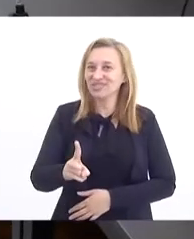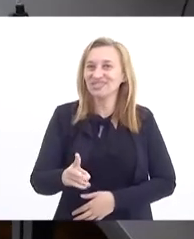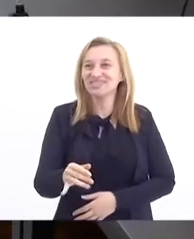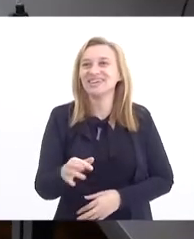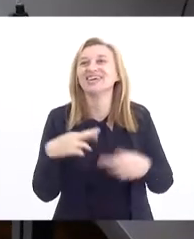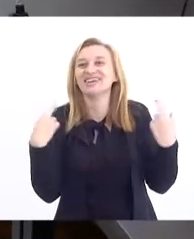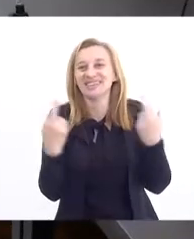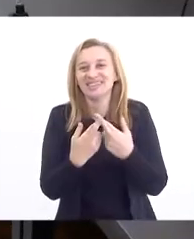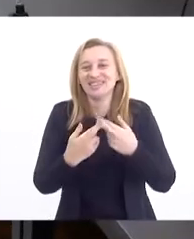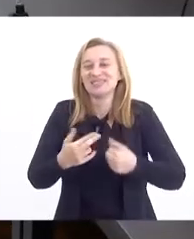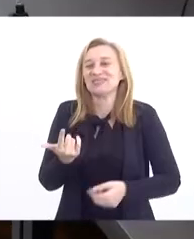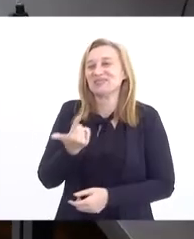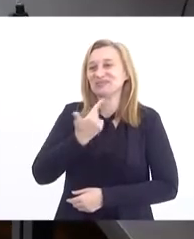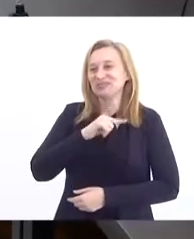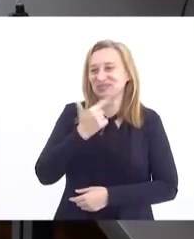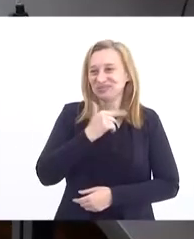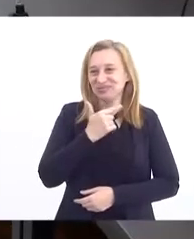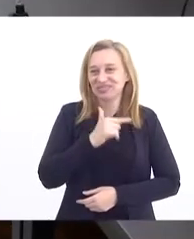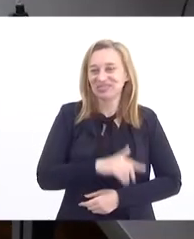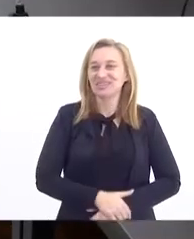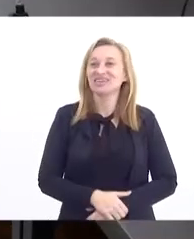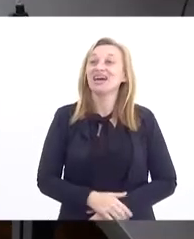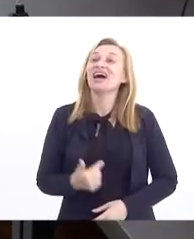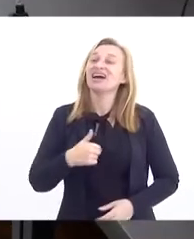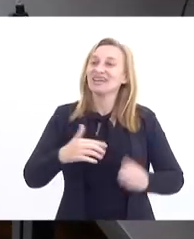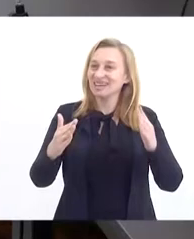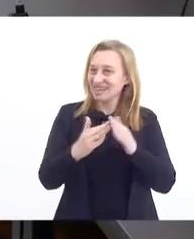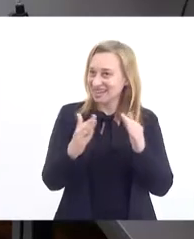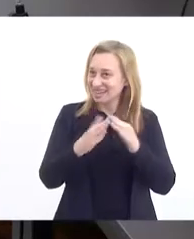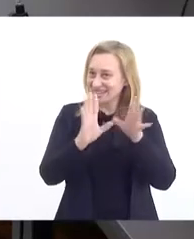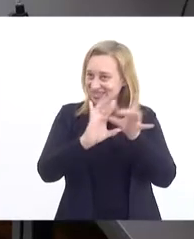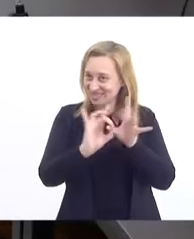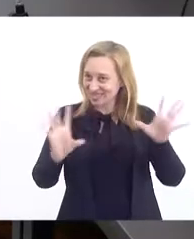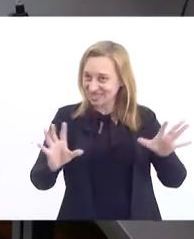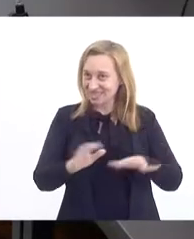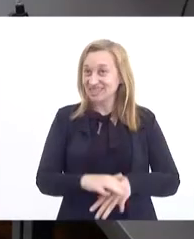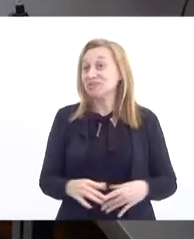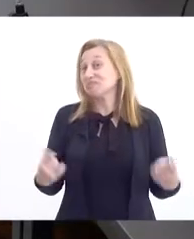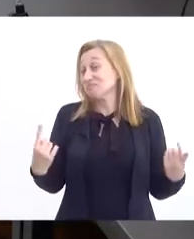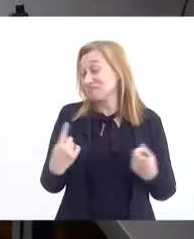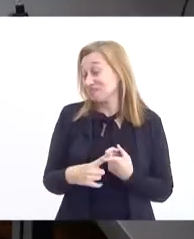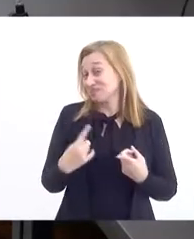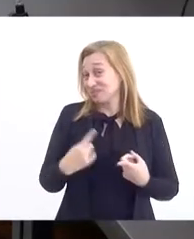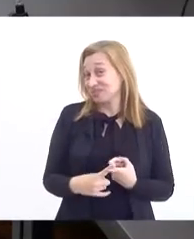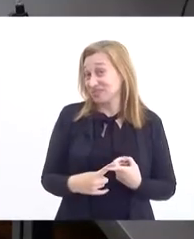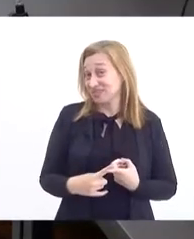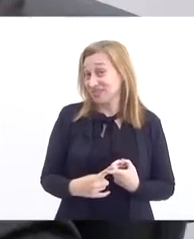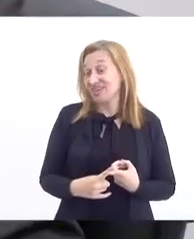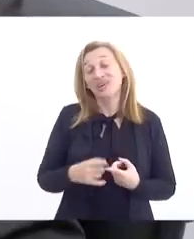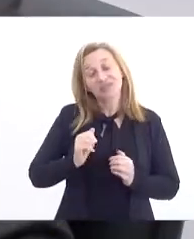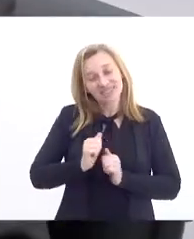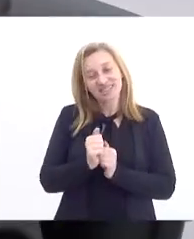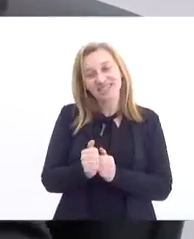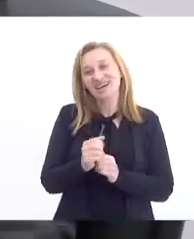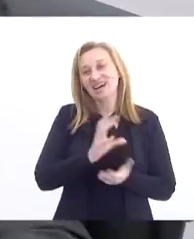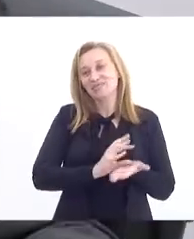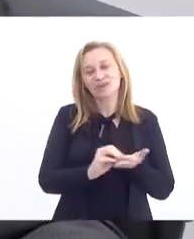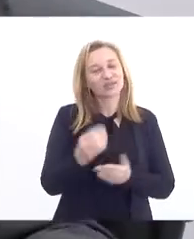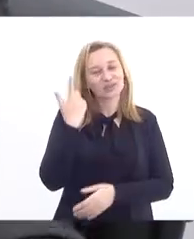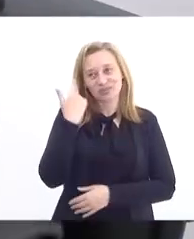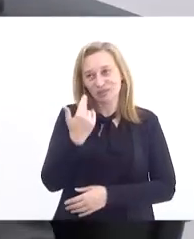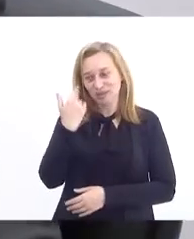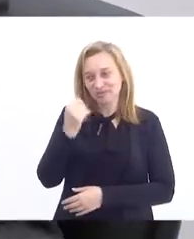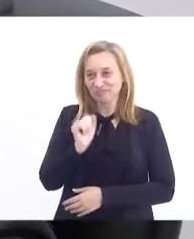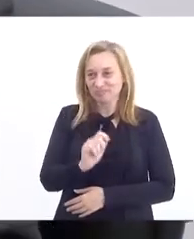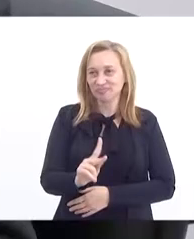há... aqui é casa da democracia. Até porque, vamos seguir a pauta normalmente. Vamos